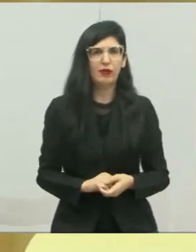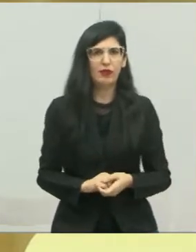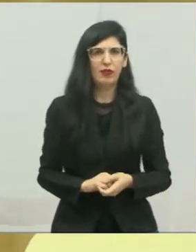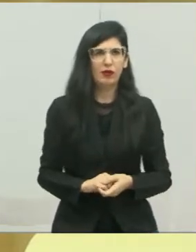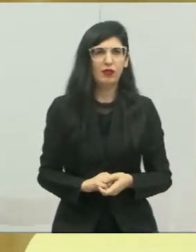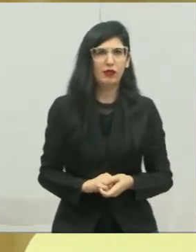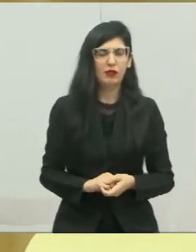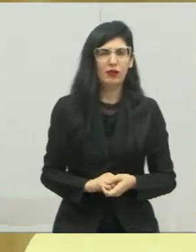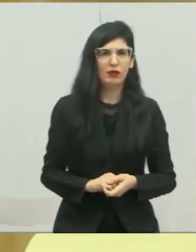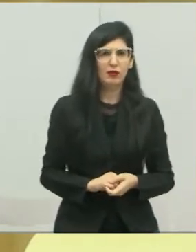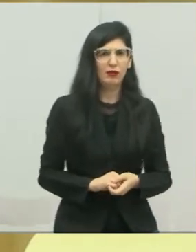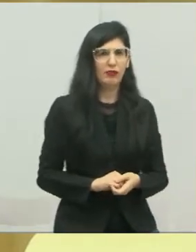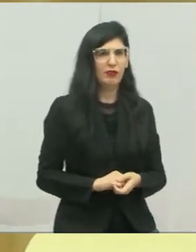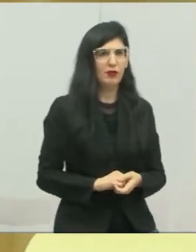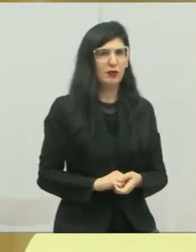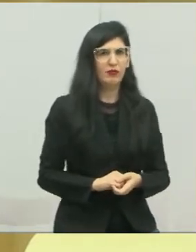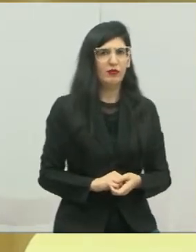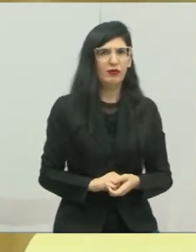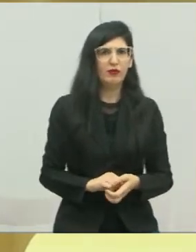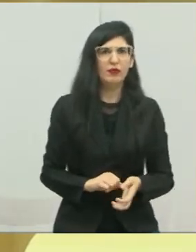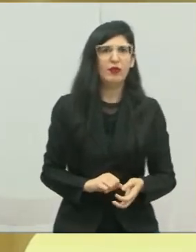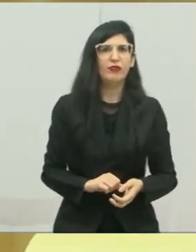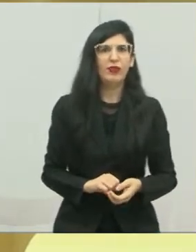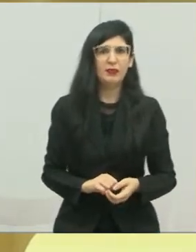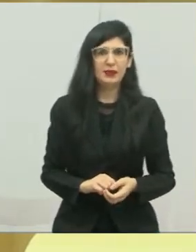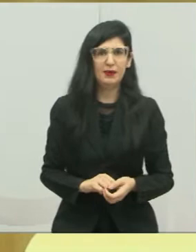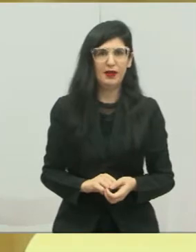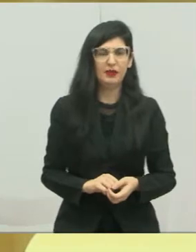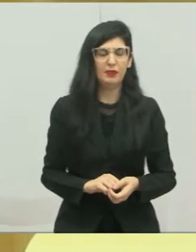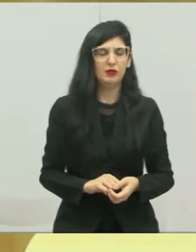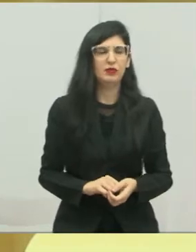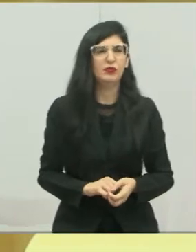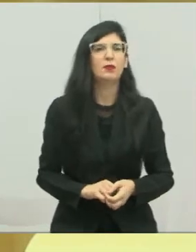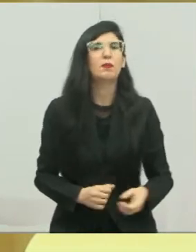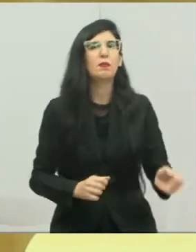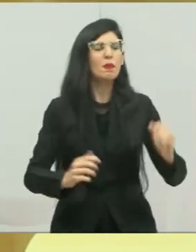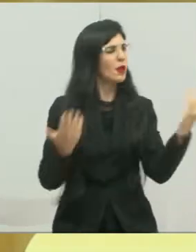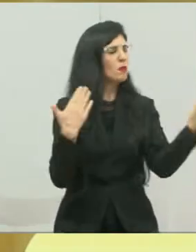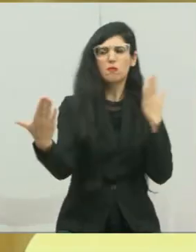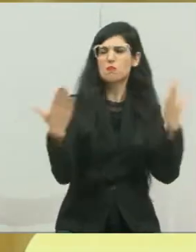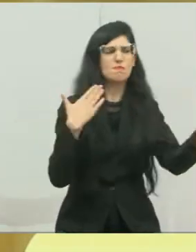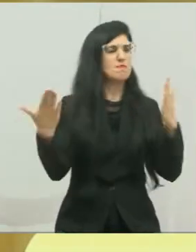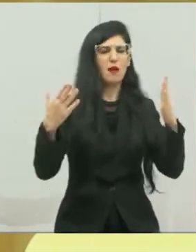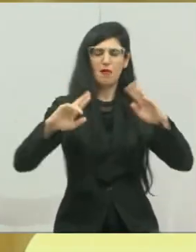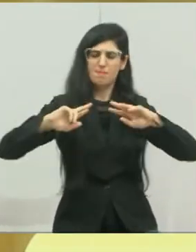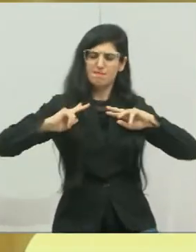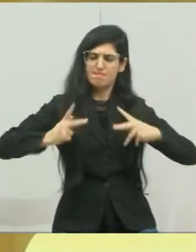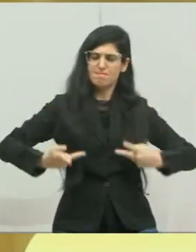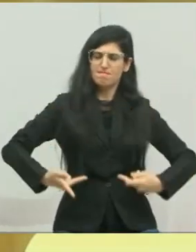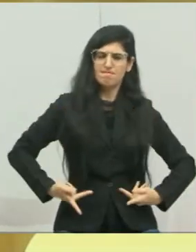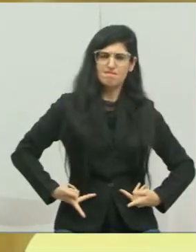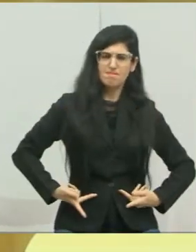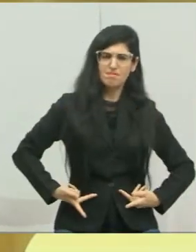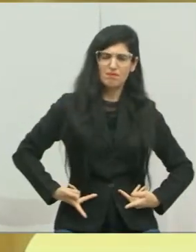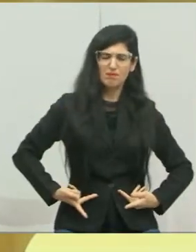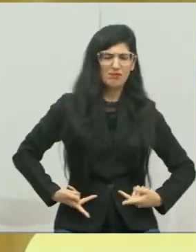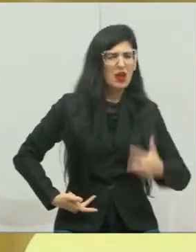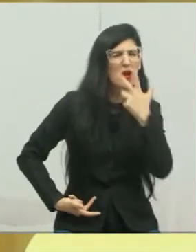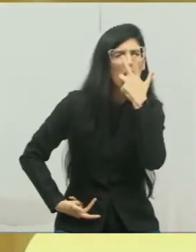Com quem hei de comparar os homens desta geração? Com quem eles se